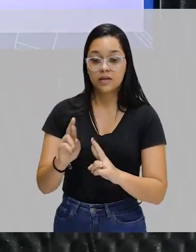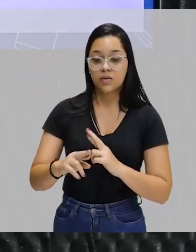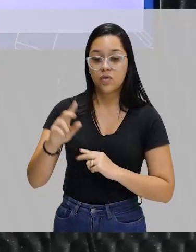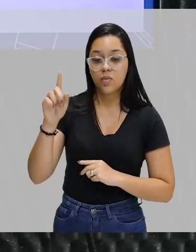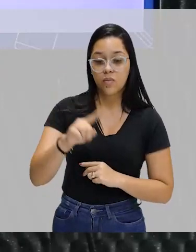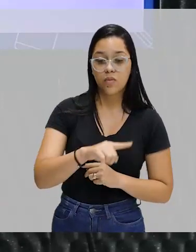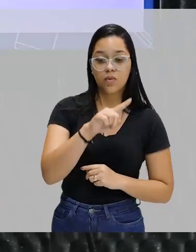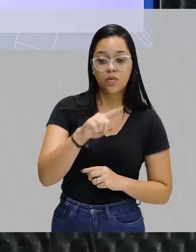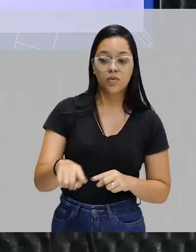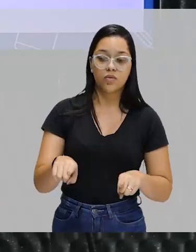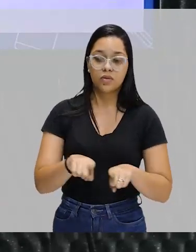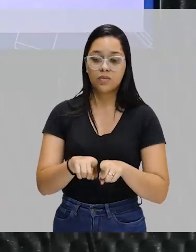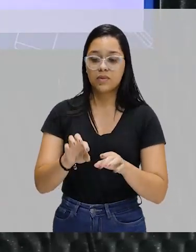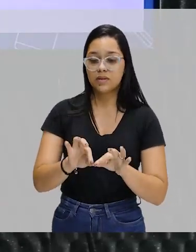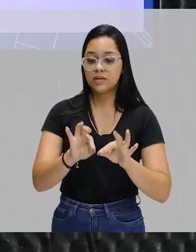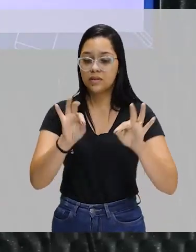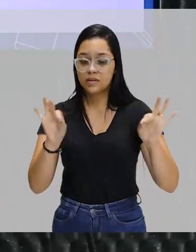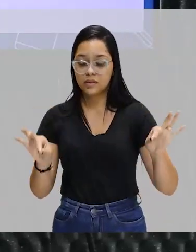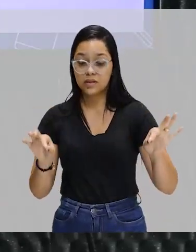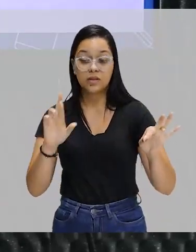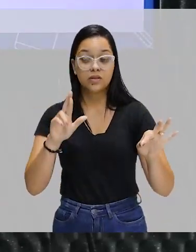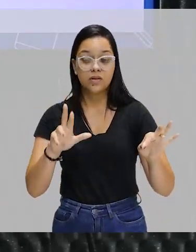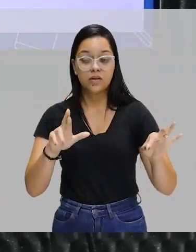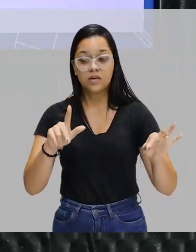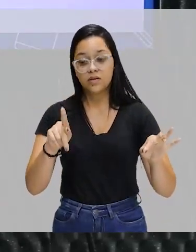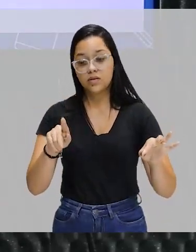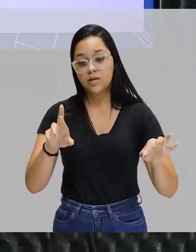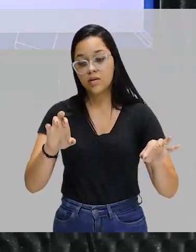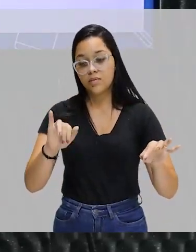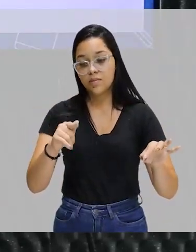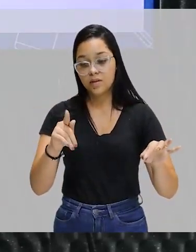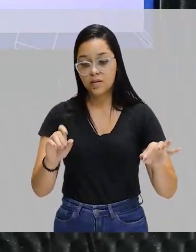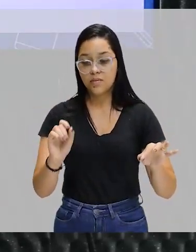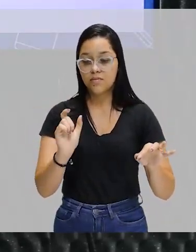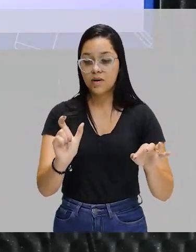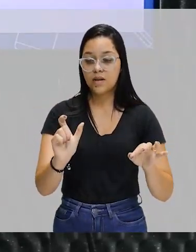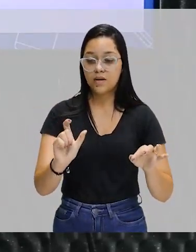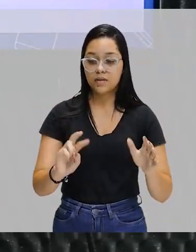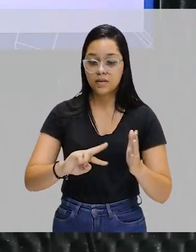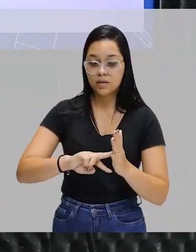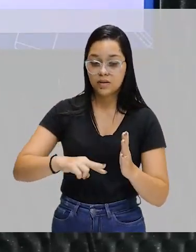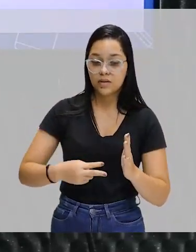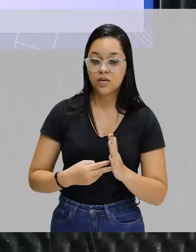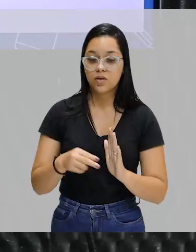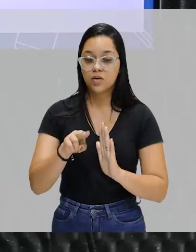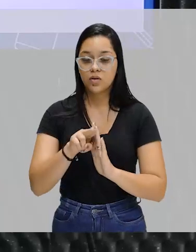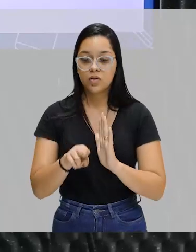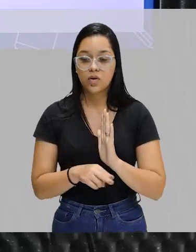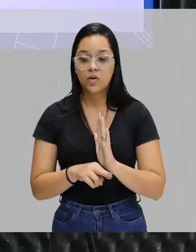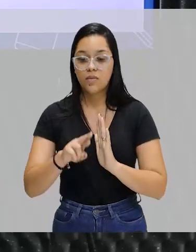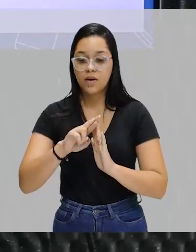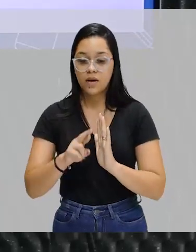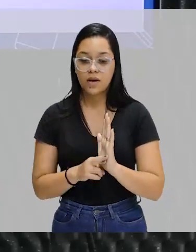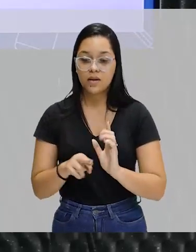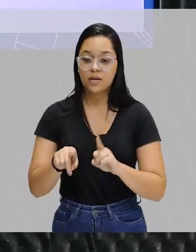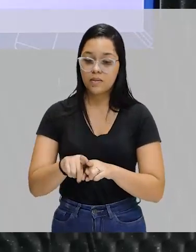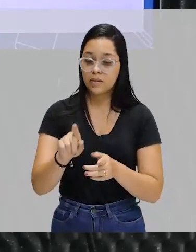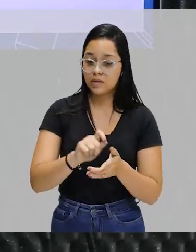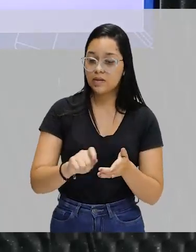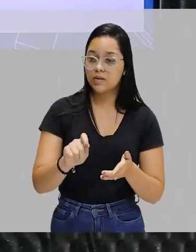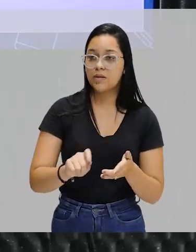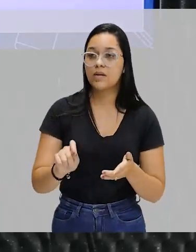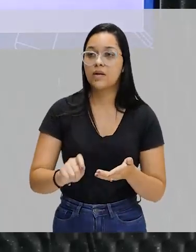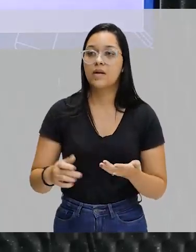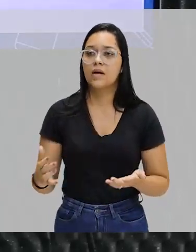banimento, exílio, diferente de prescrição, palavra que está ligada ao sentido de norma, regra e de prescrever